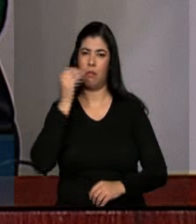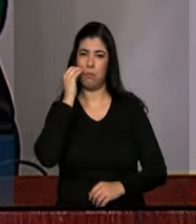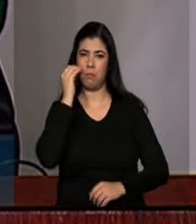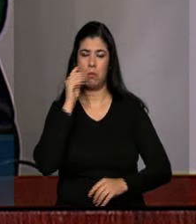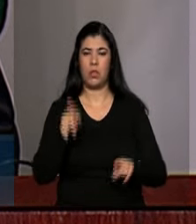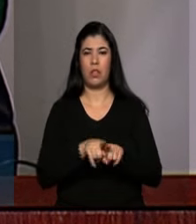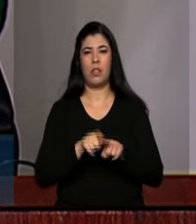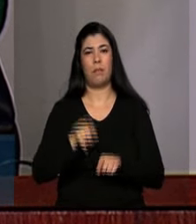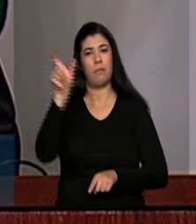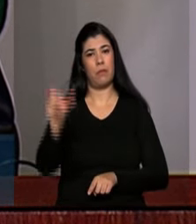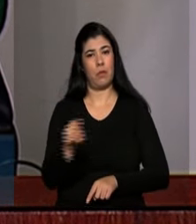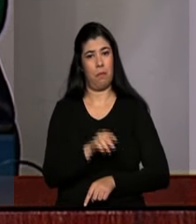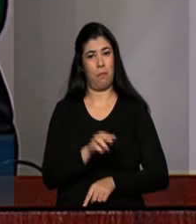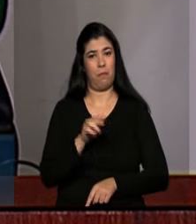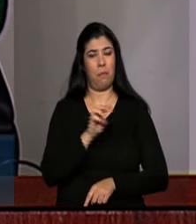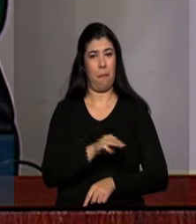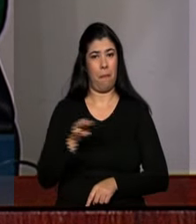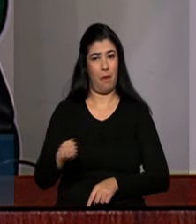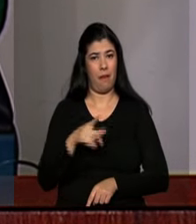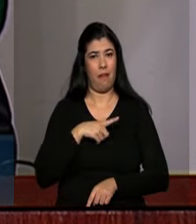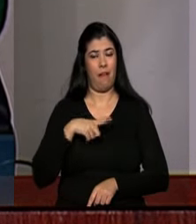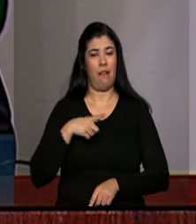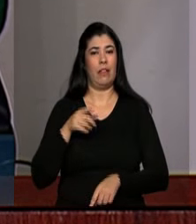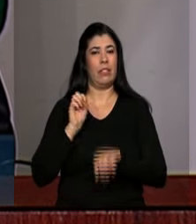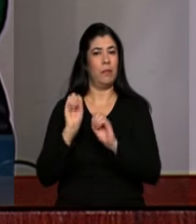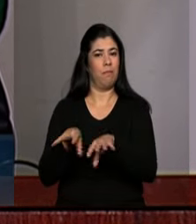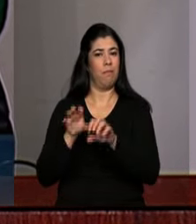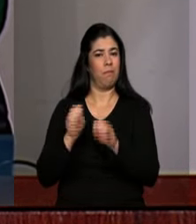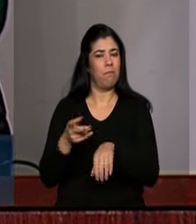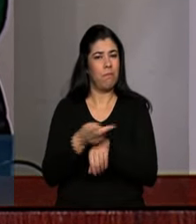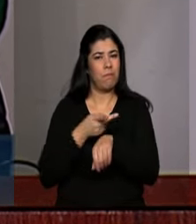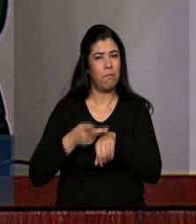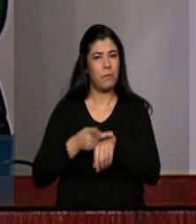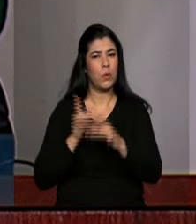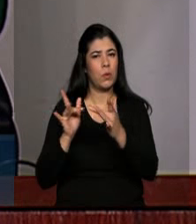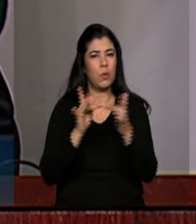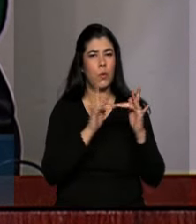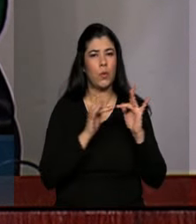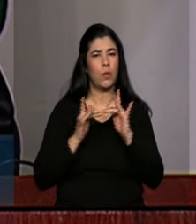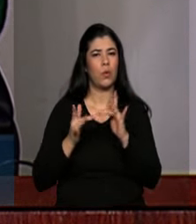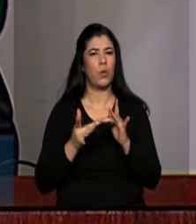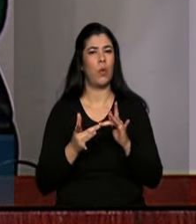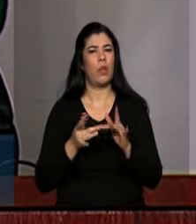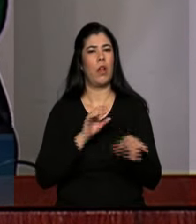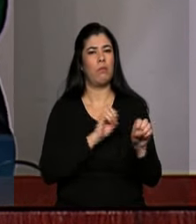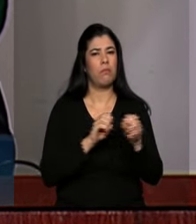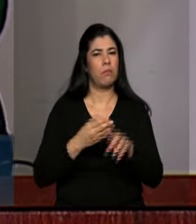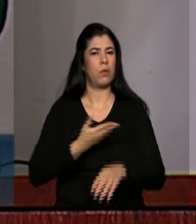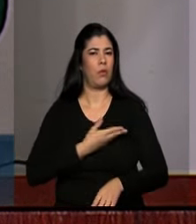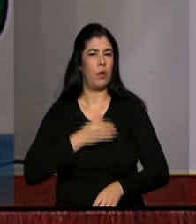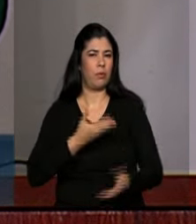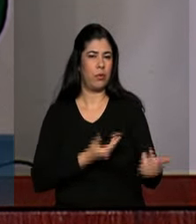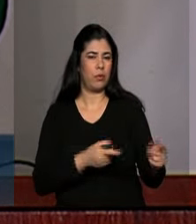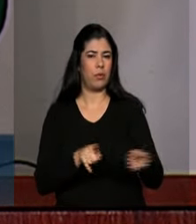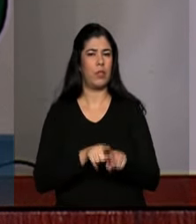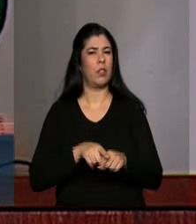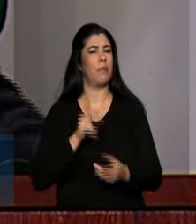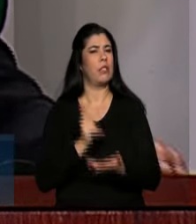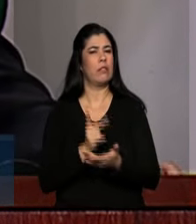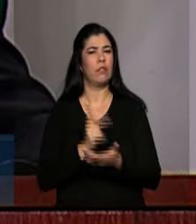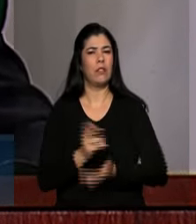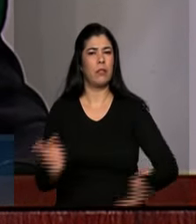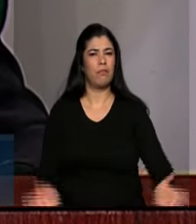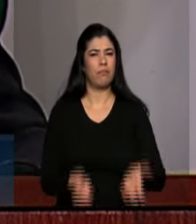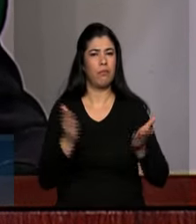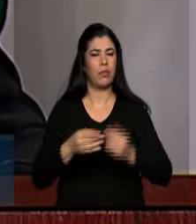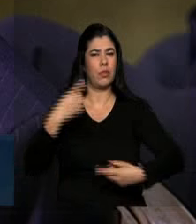e do mestre humilde e afável, que sempre buscou a proximidade com os colegas mais jovens e que nunca deixou de incentivar o